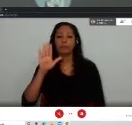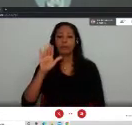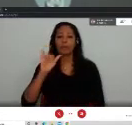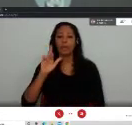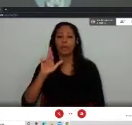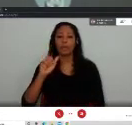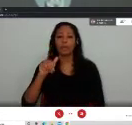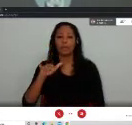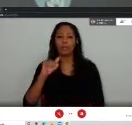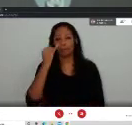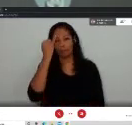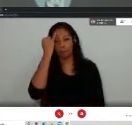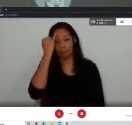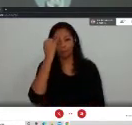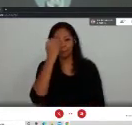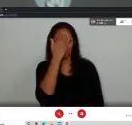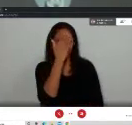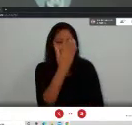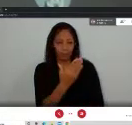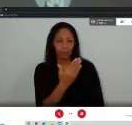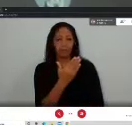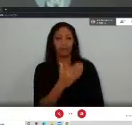Obrigado, vereador Gustavo, pela parte.